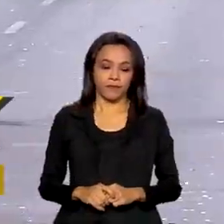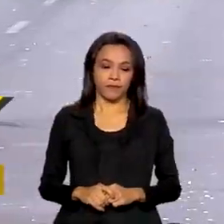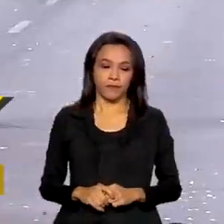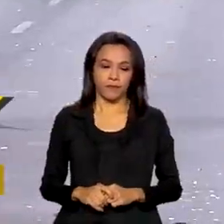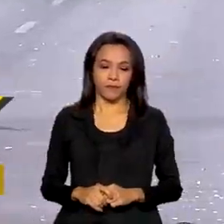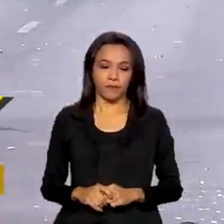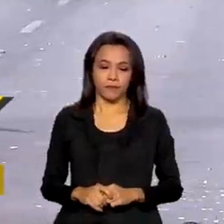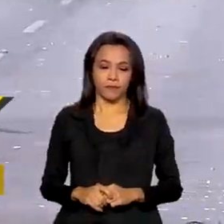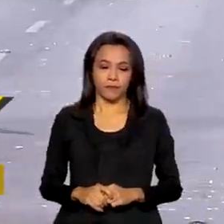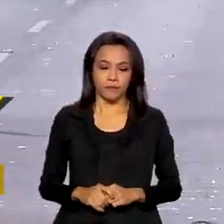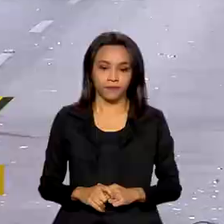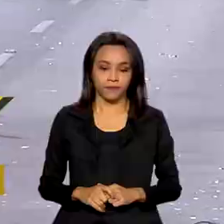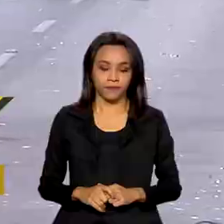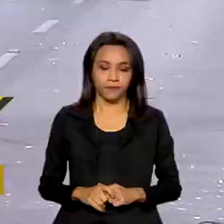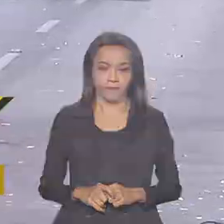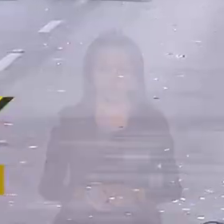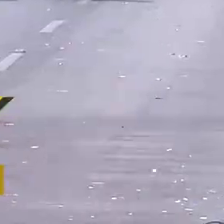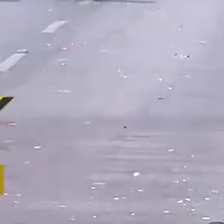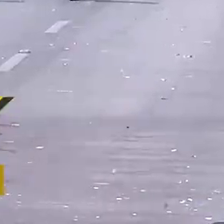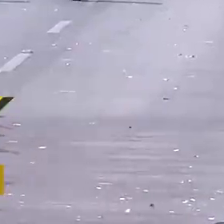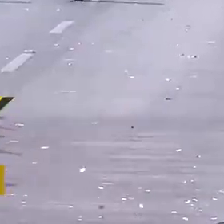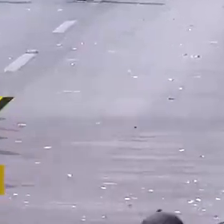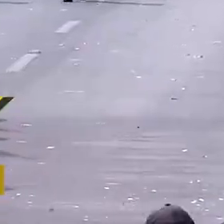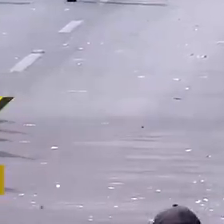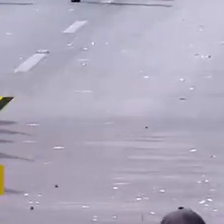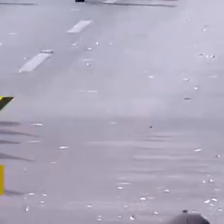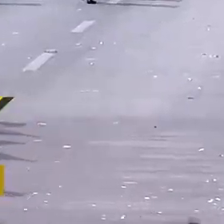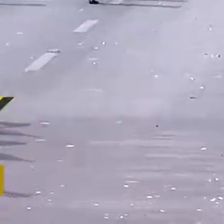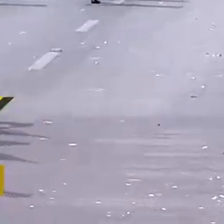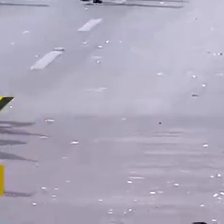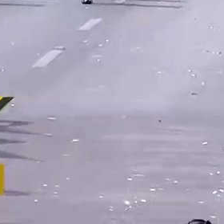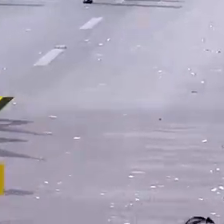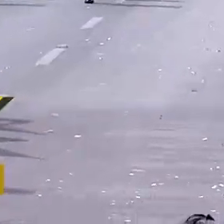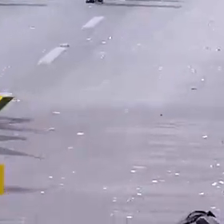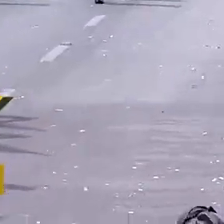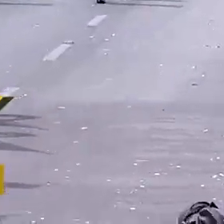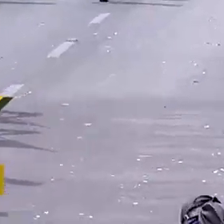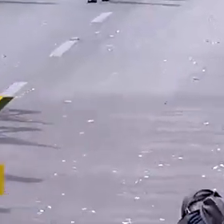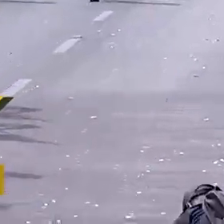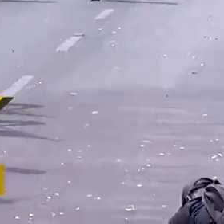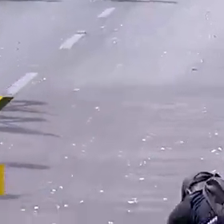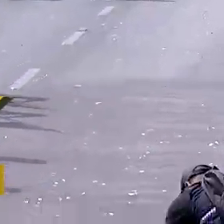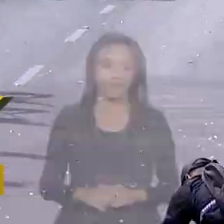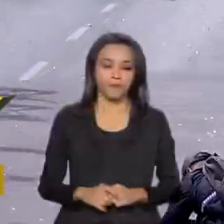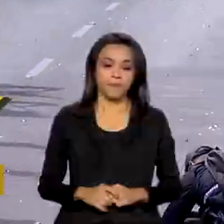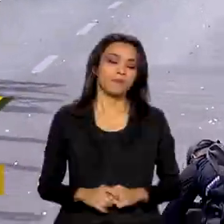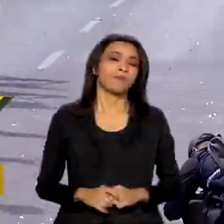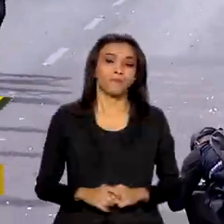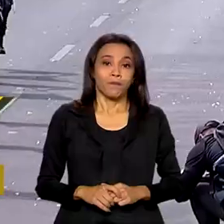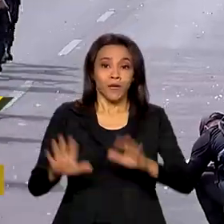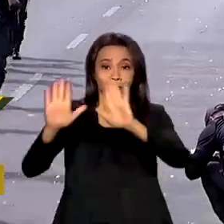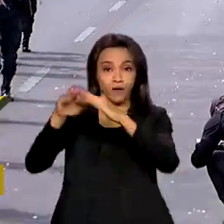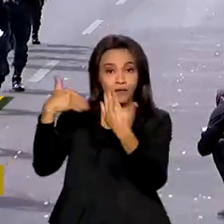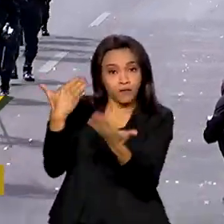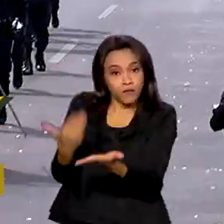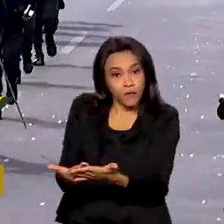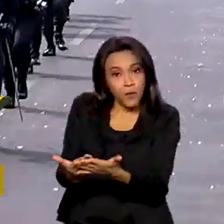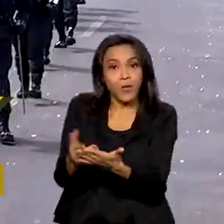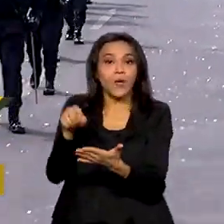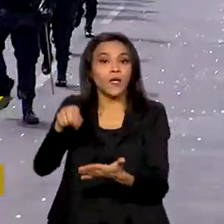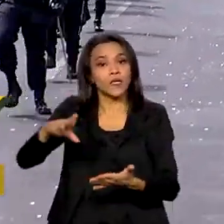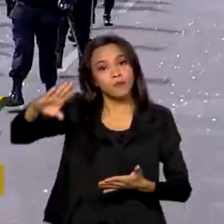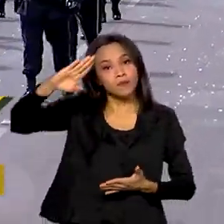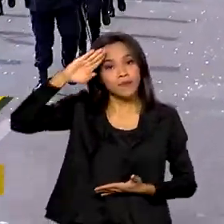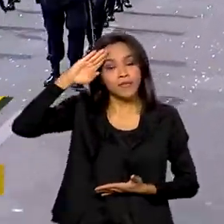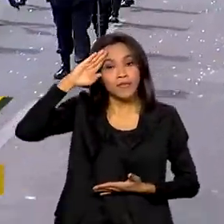A Academia de Polícia Militar de Brasília